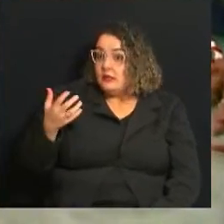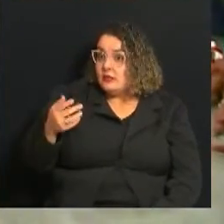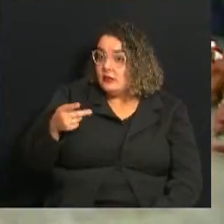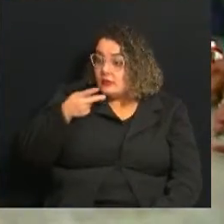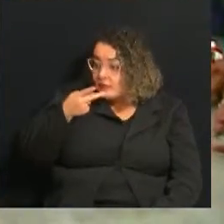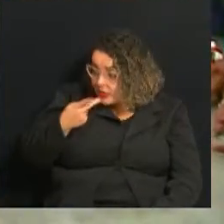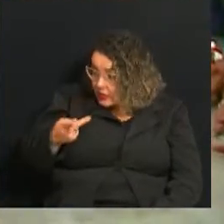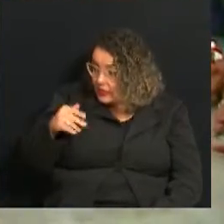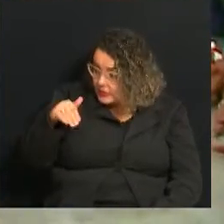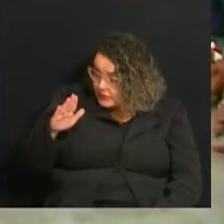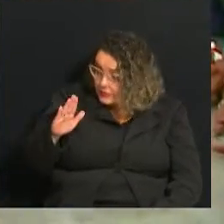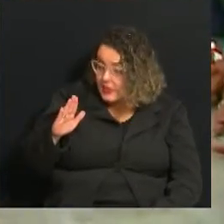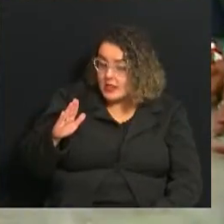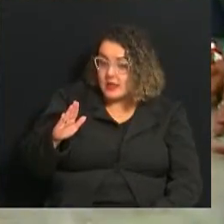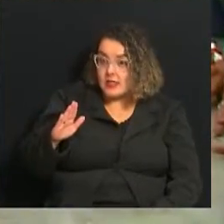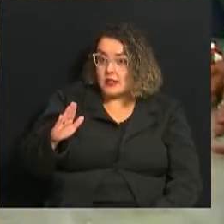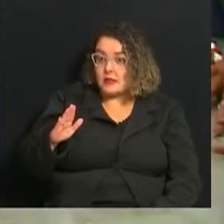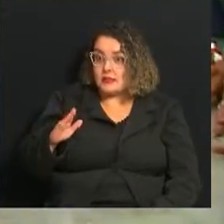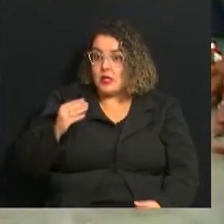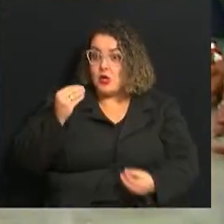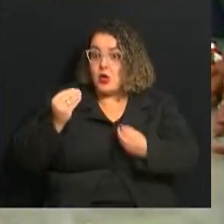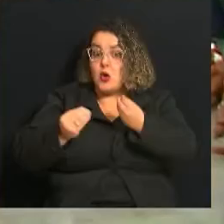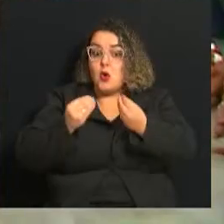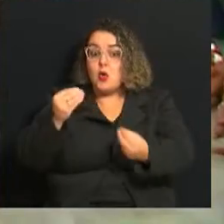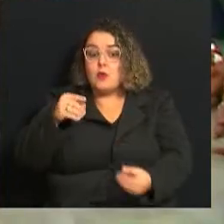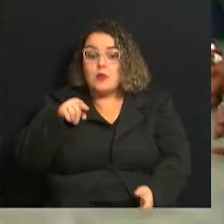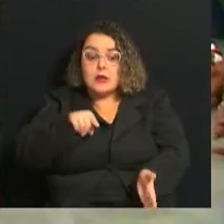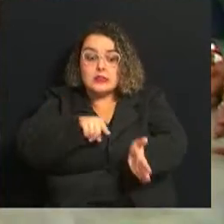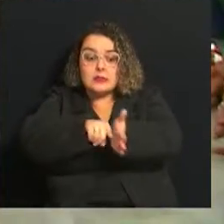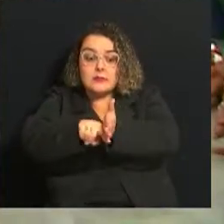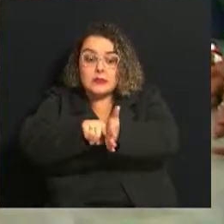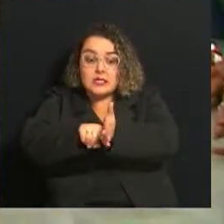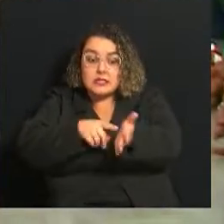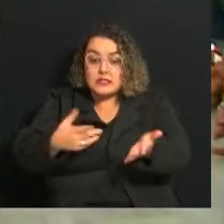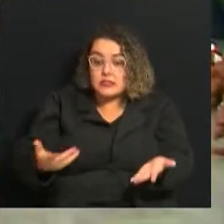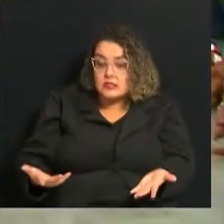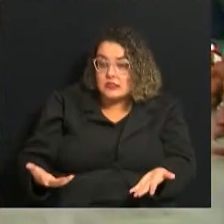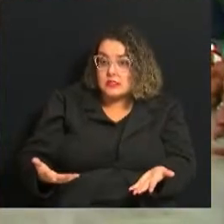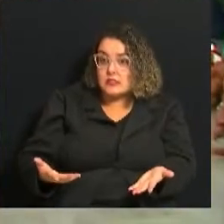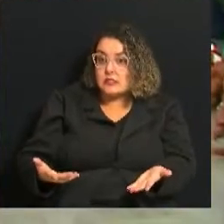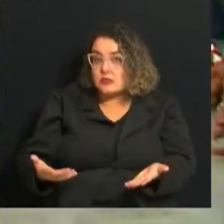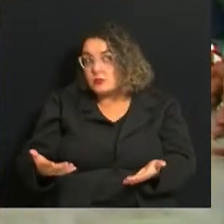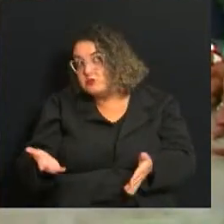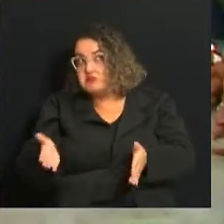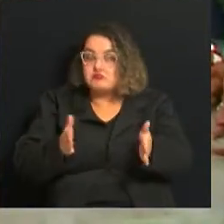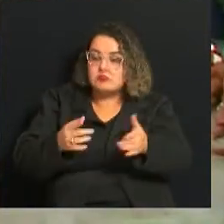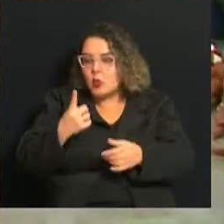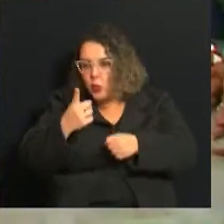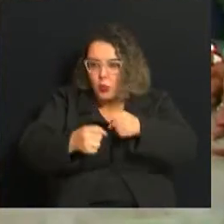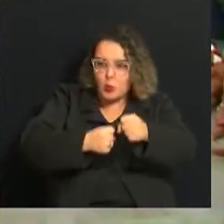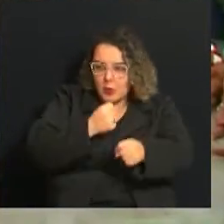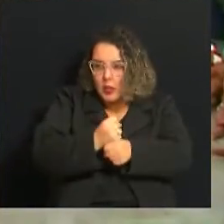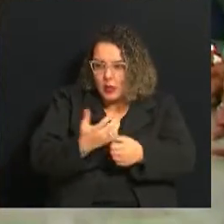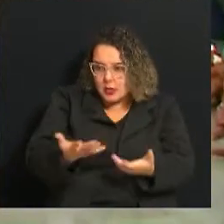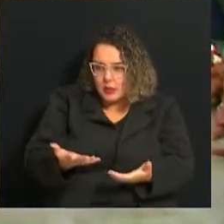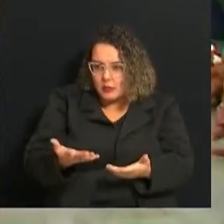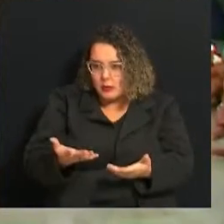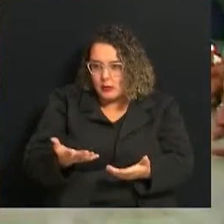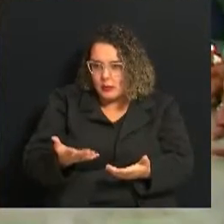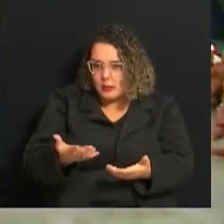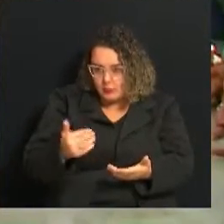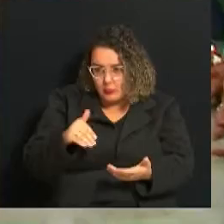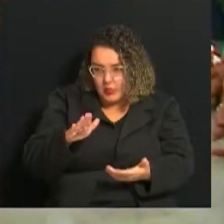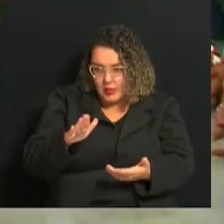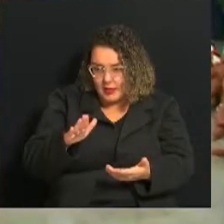pouco mais sobre como foi essa pesquisa, não é? Durou aproximadamente 1 ano, como disse o Marcos, mais, pelo